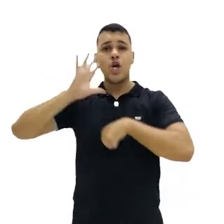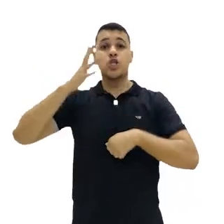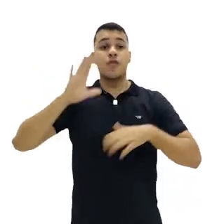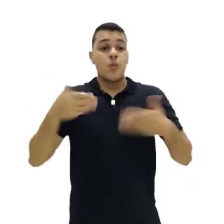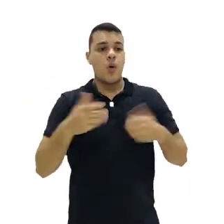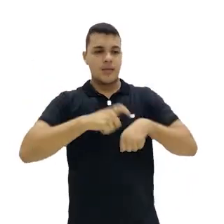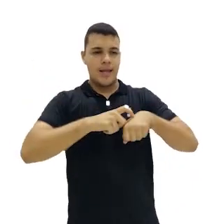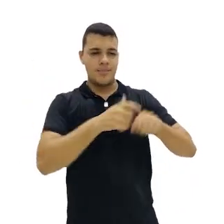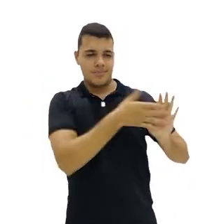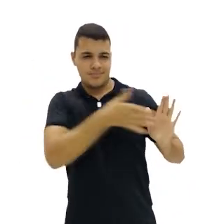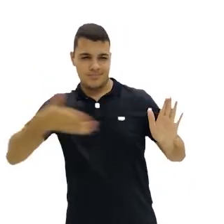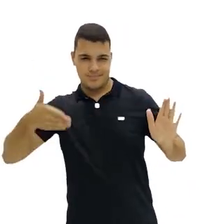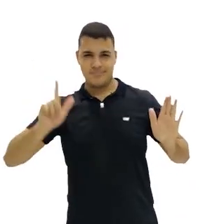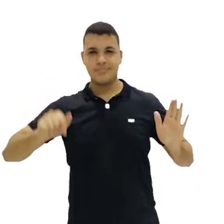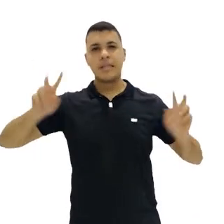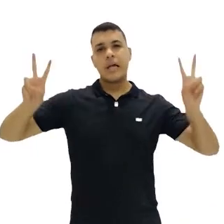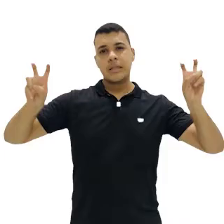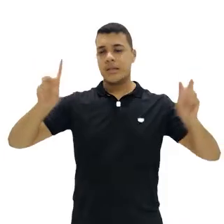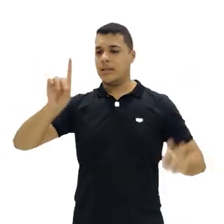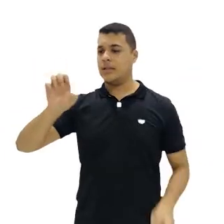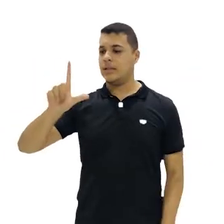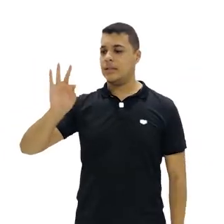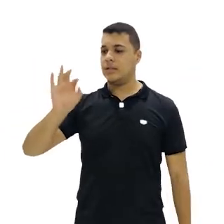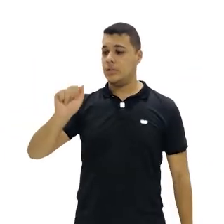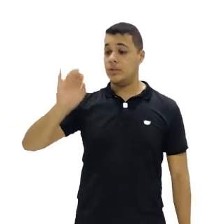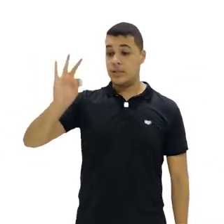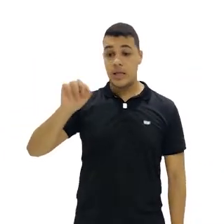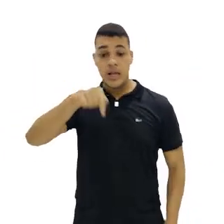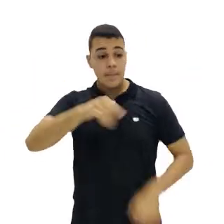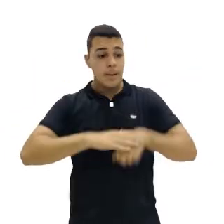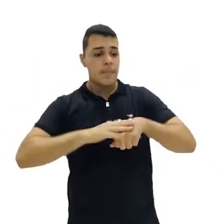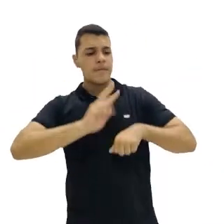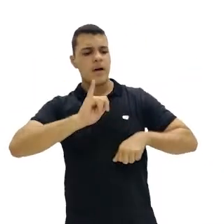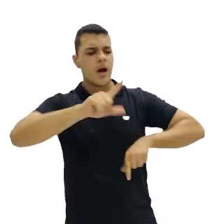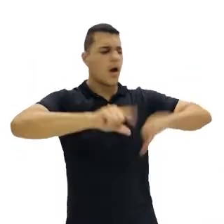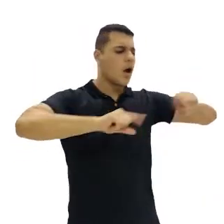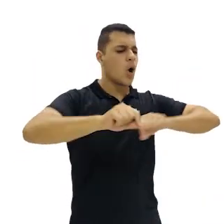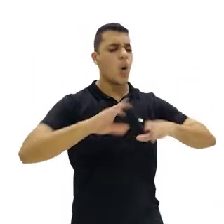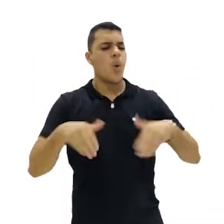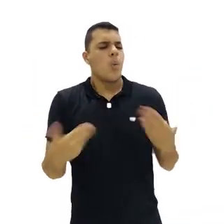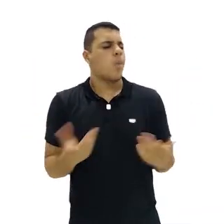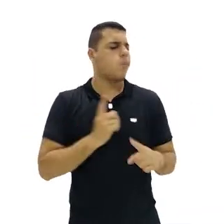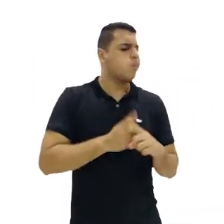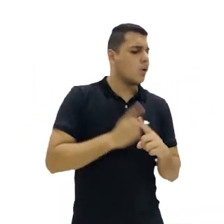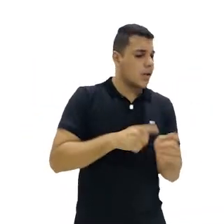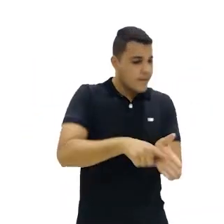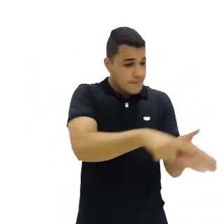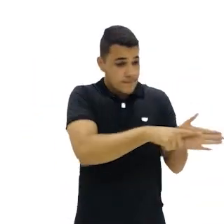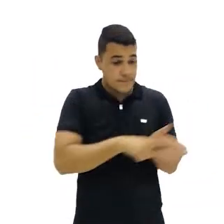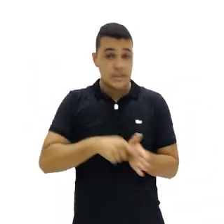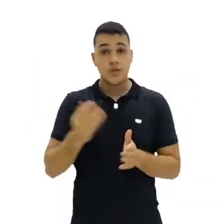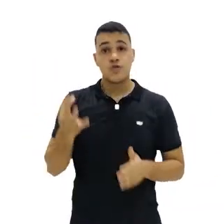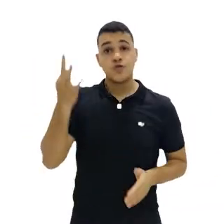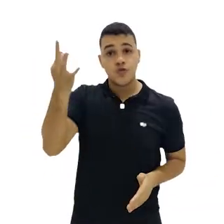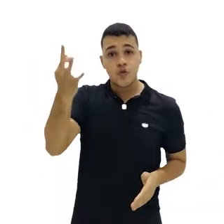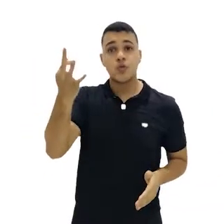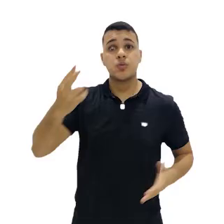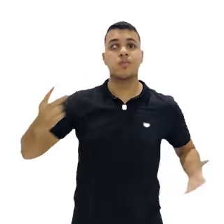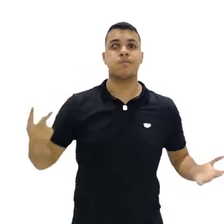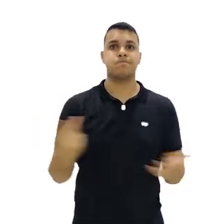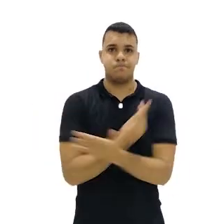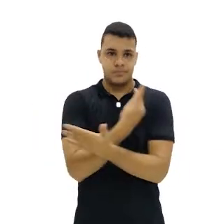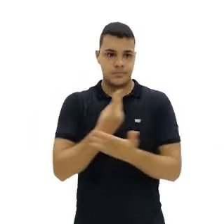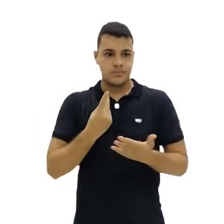sendo investigada, e lá na frente a ocorrência do que a gente chama de desfechos de saúde, que são os eventos de